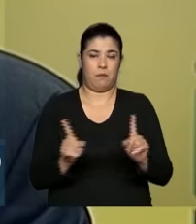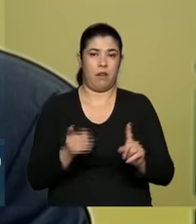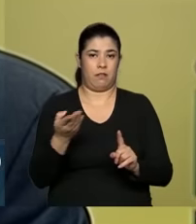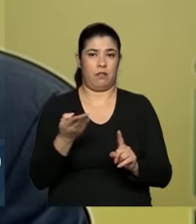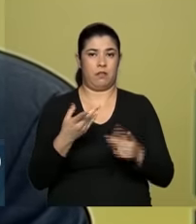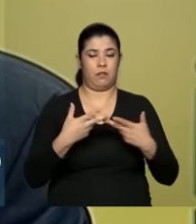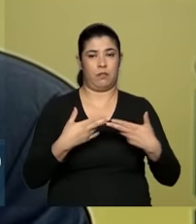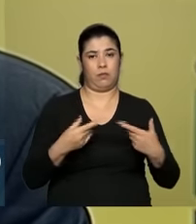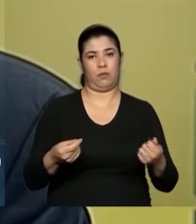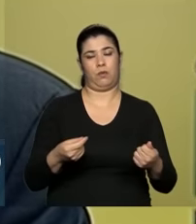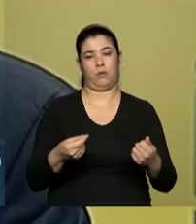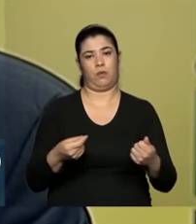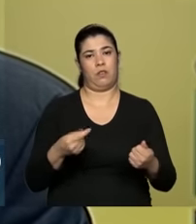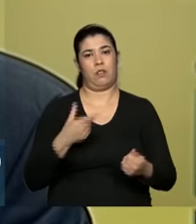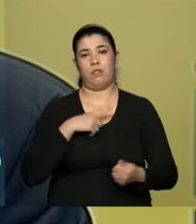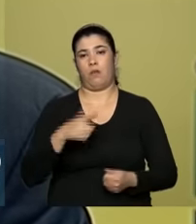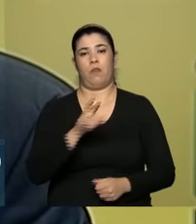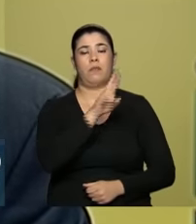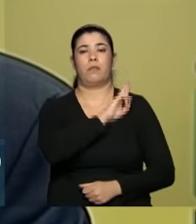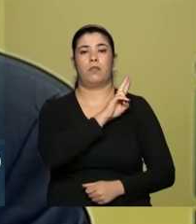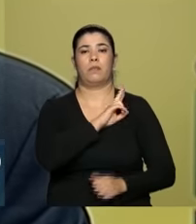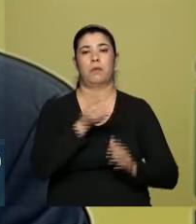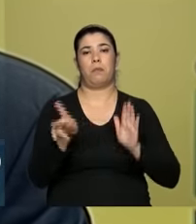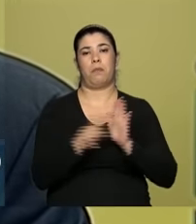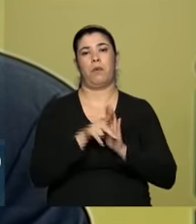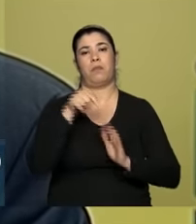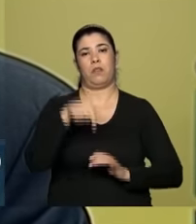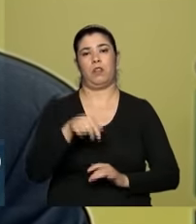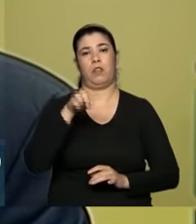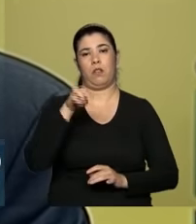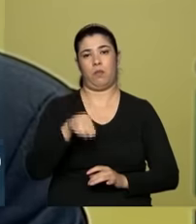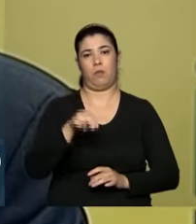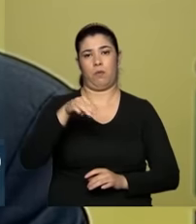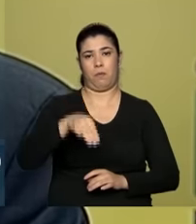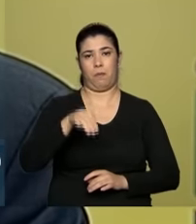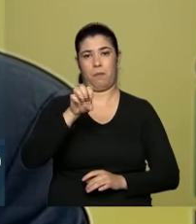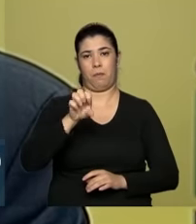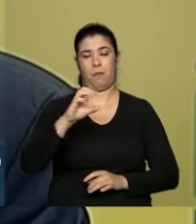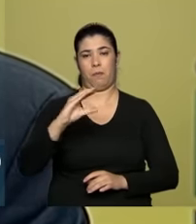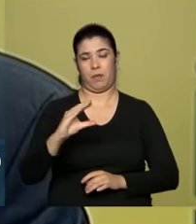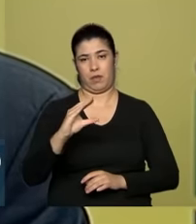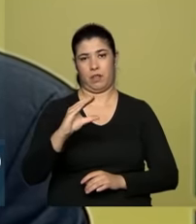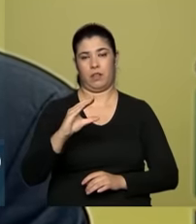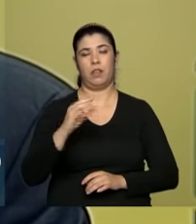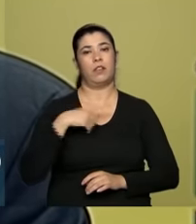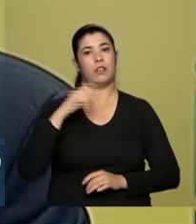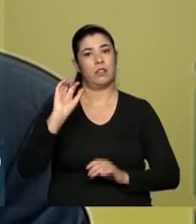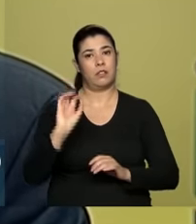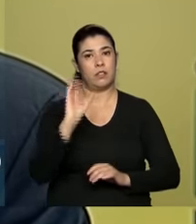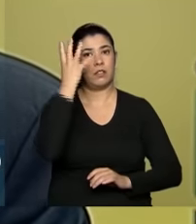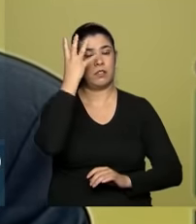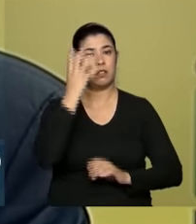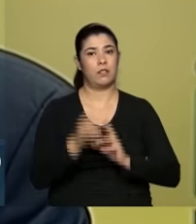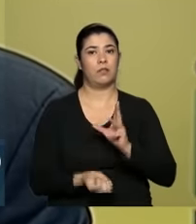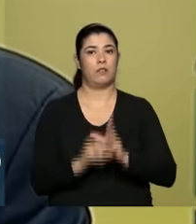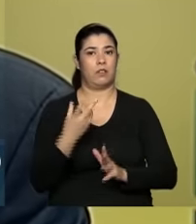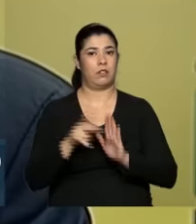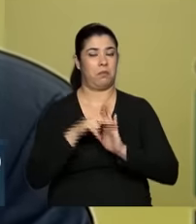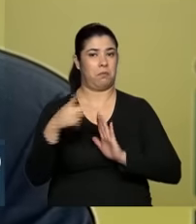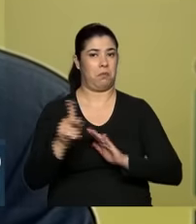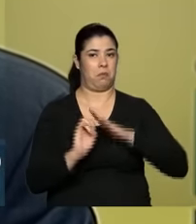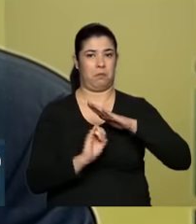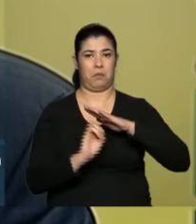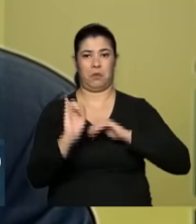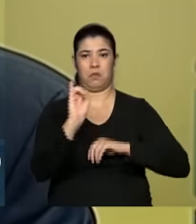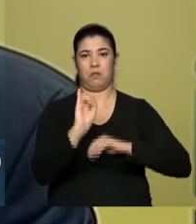questão não é da responsabilidade do MEC. Não foi o MEC que decidiu instalar essa instituição. Fora